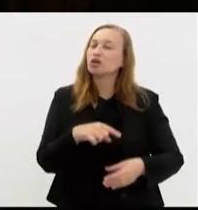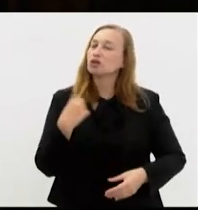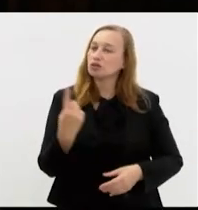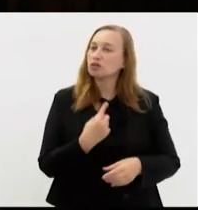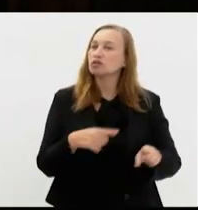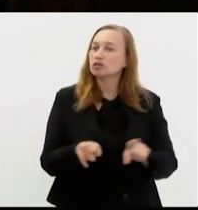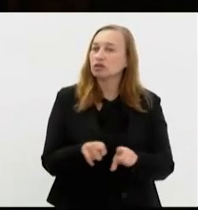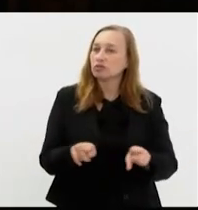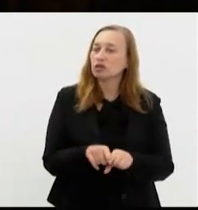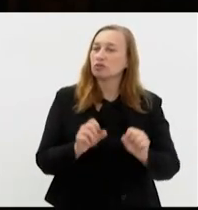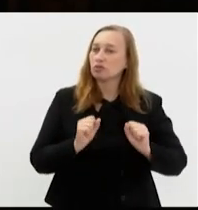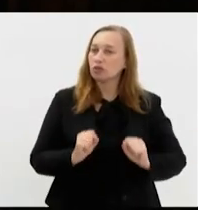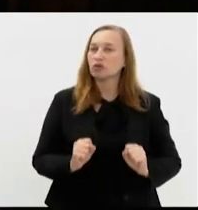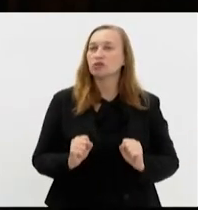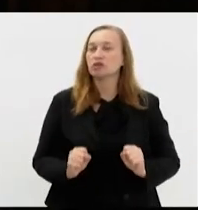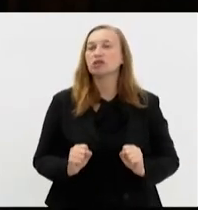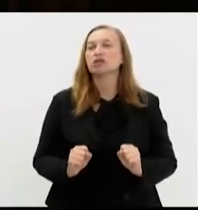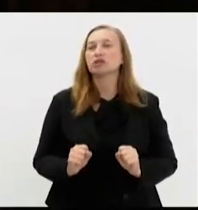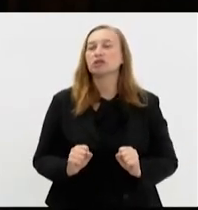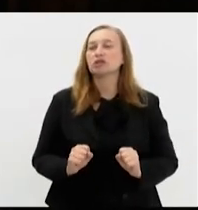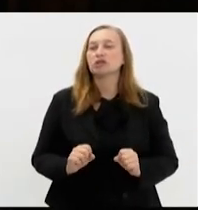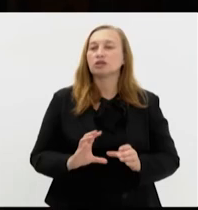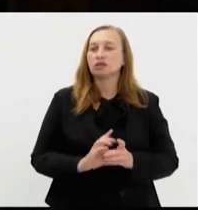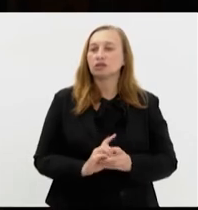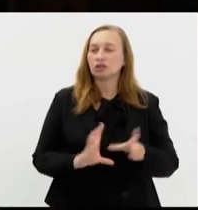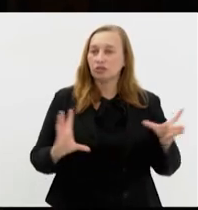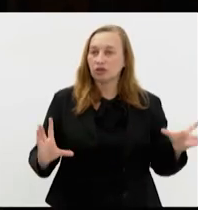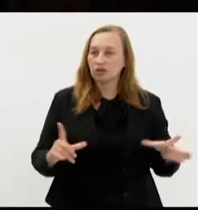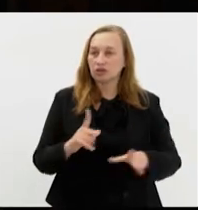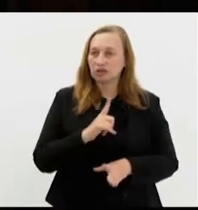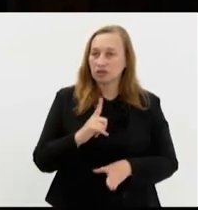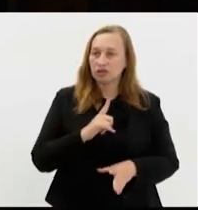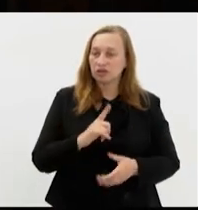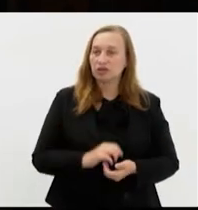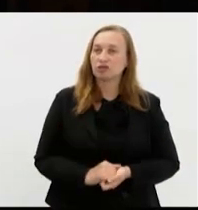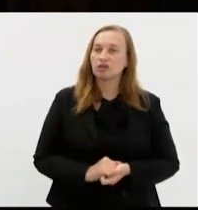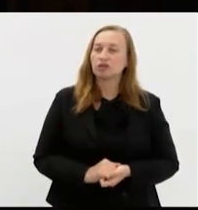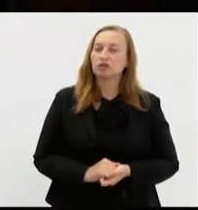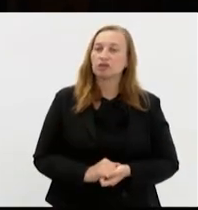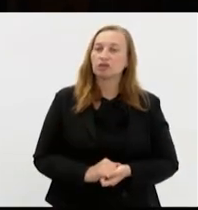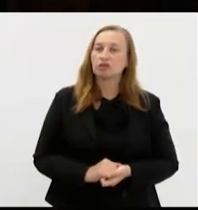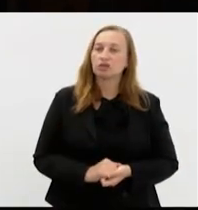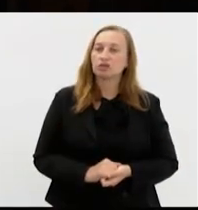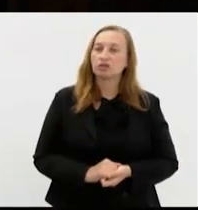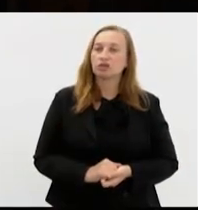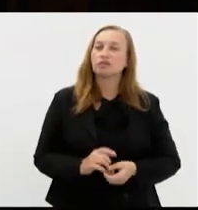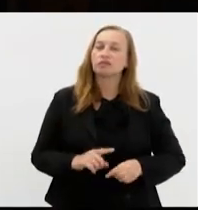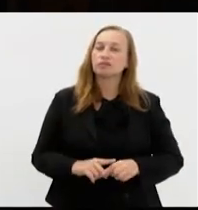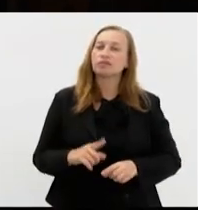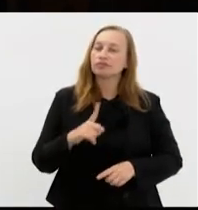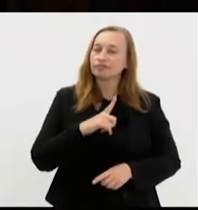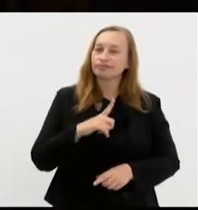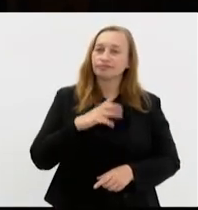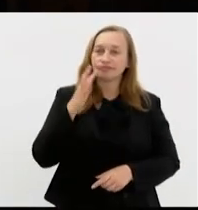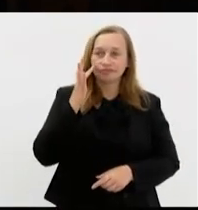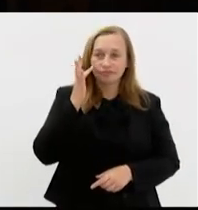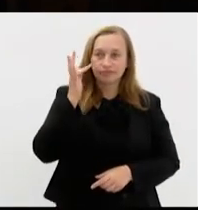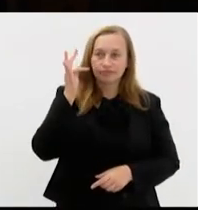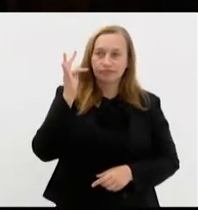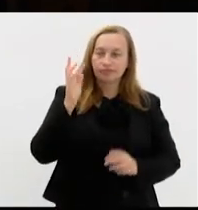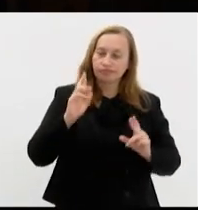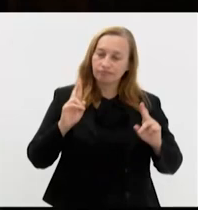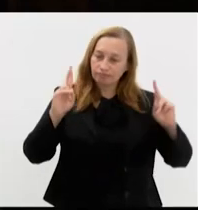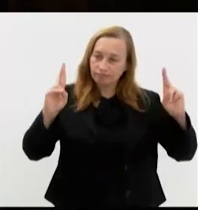possamos alcançar esse ideal de democracia que nós ainda não alcançamos mas temos a esperança de um dia